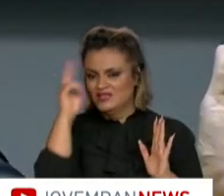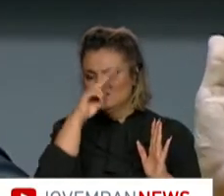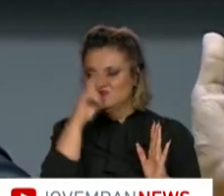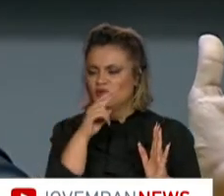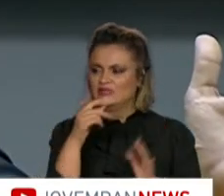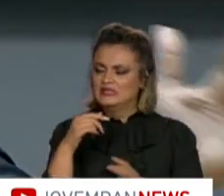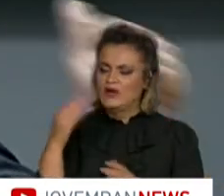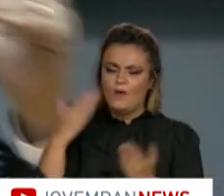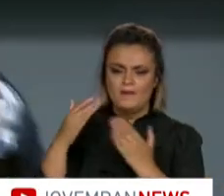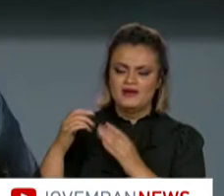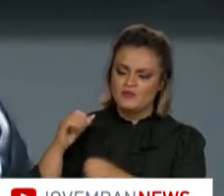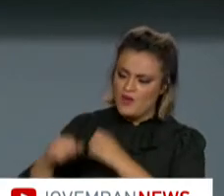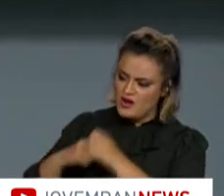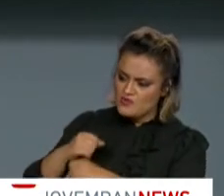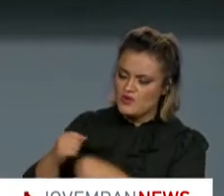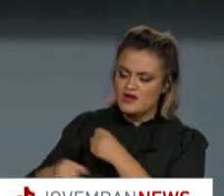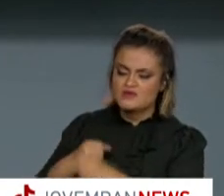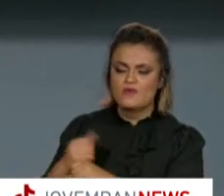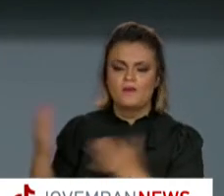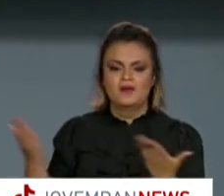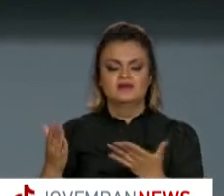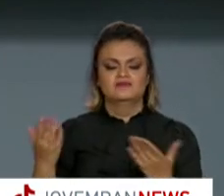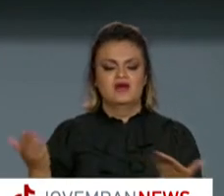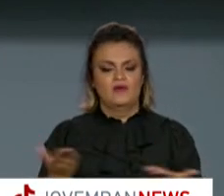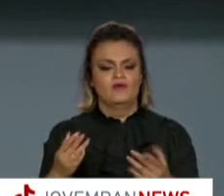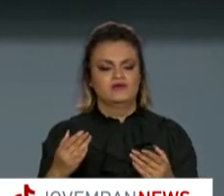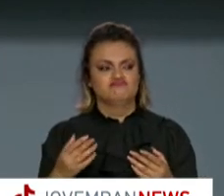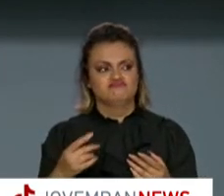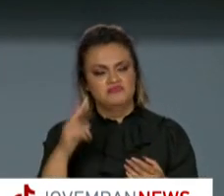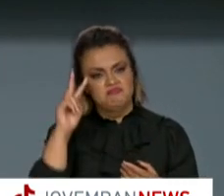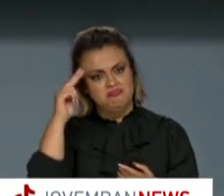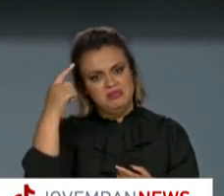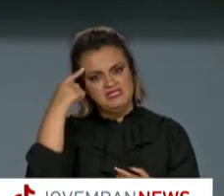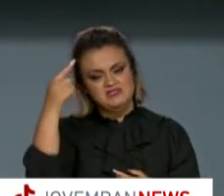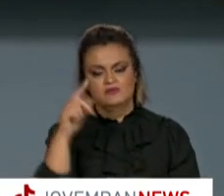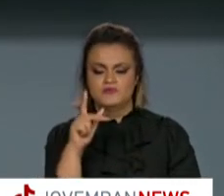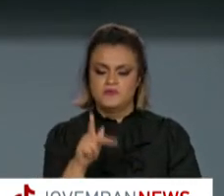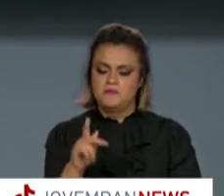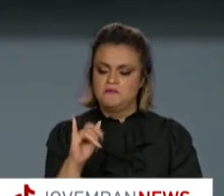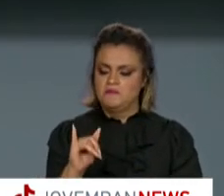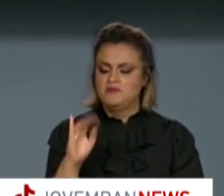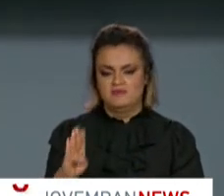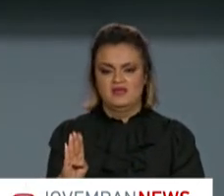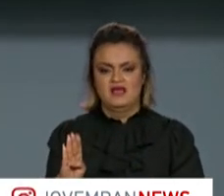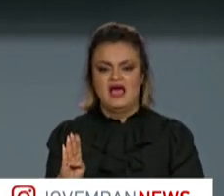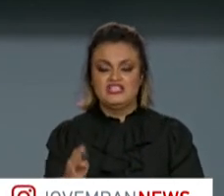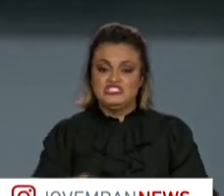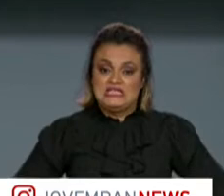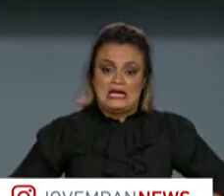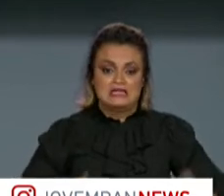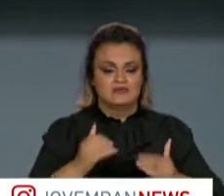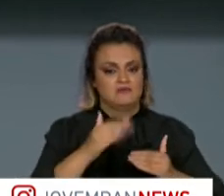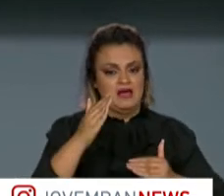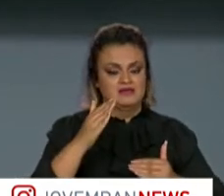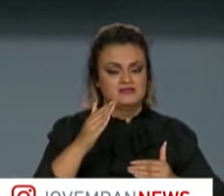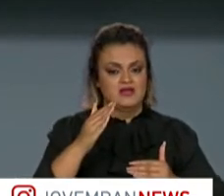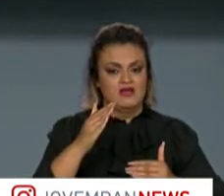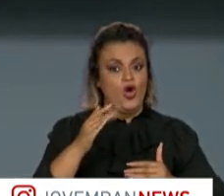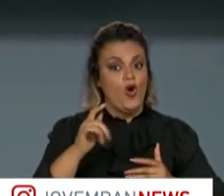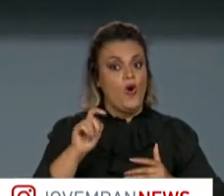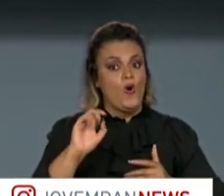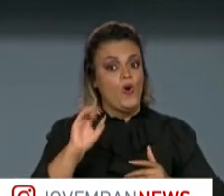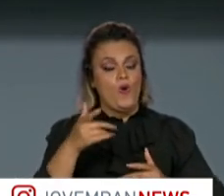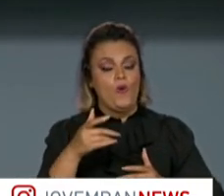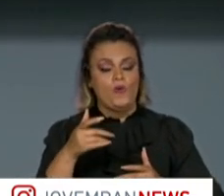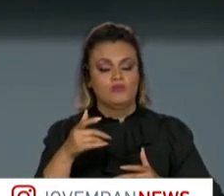das últimas décadas em relação ao produto interno bruto. Nós não estamos nem onerando a mais e nem